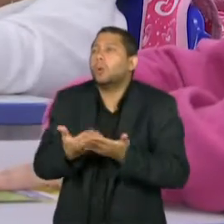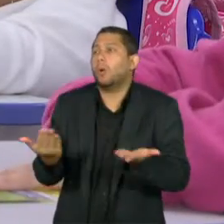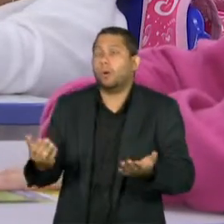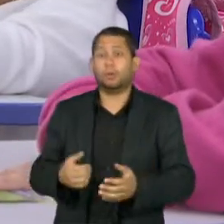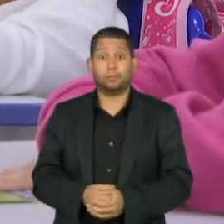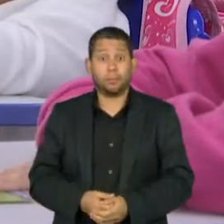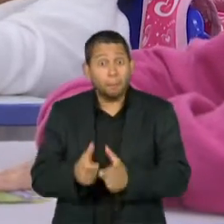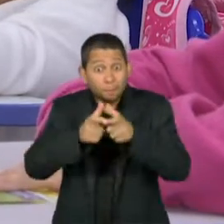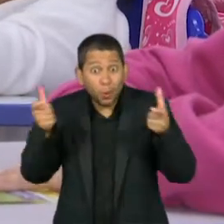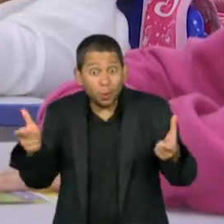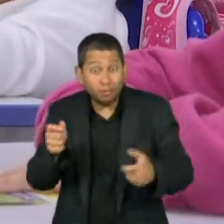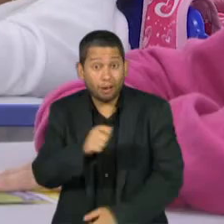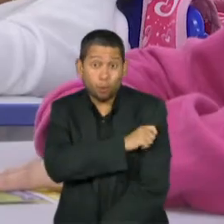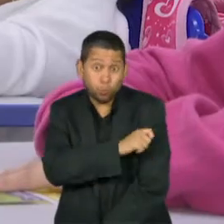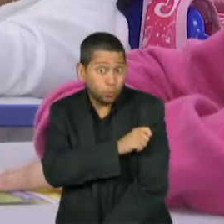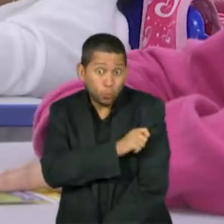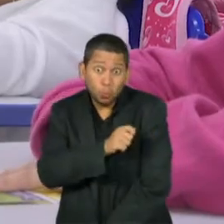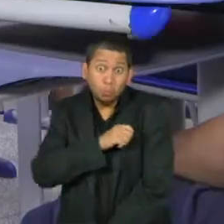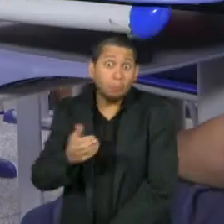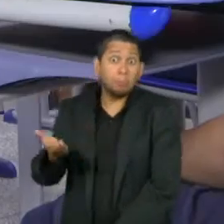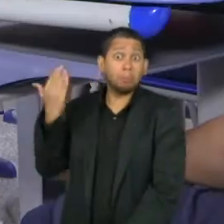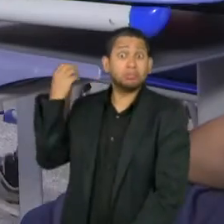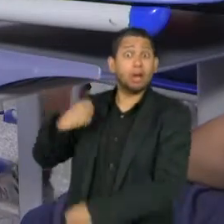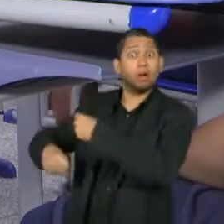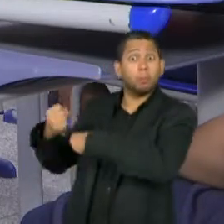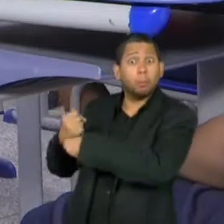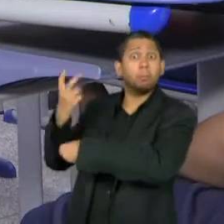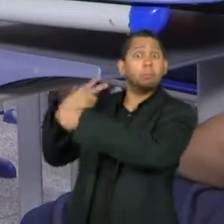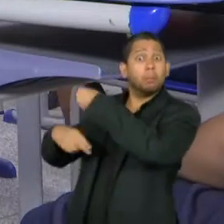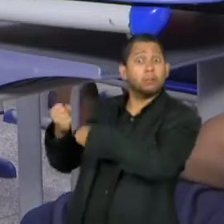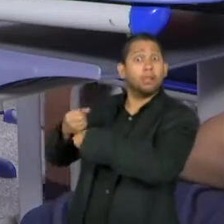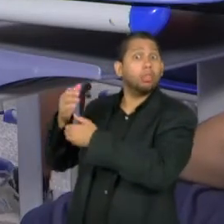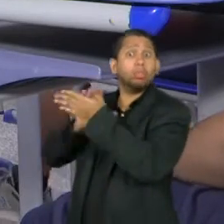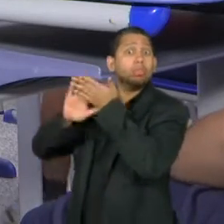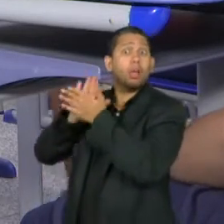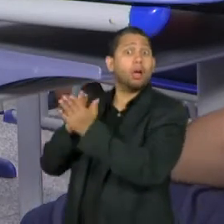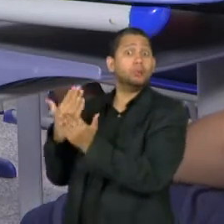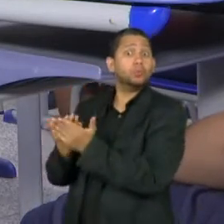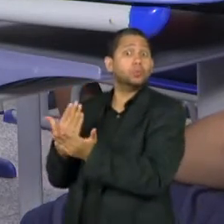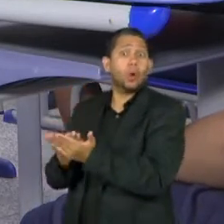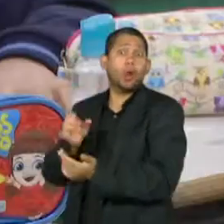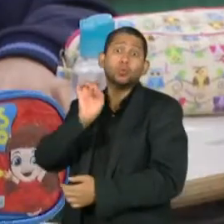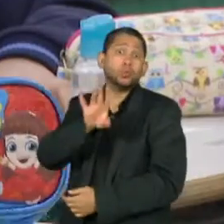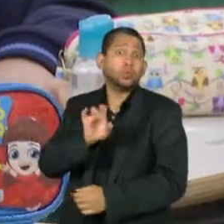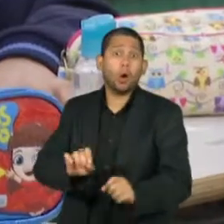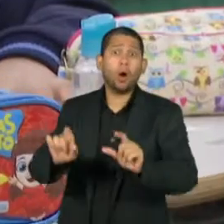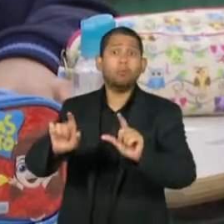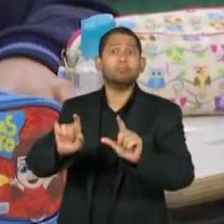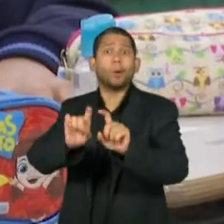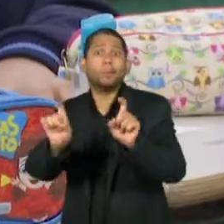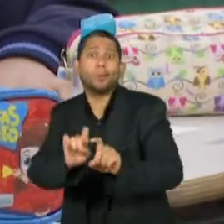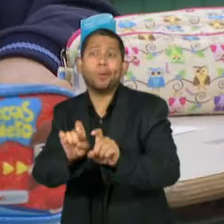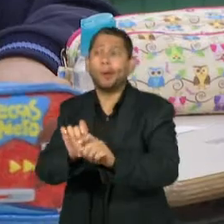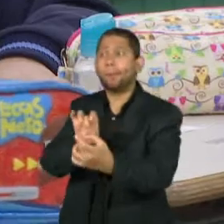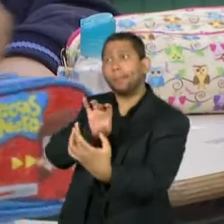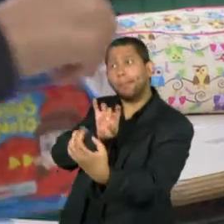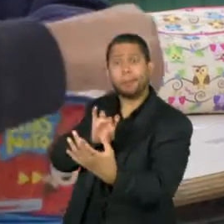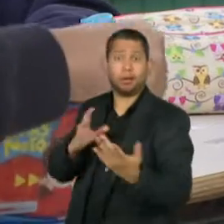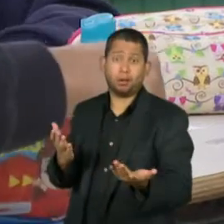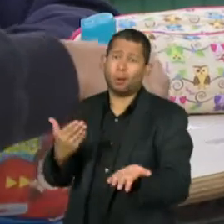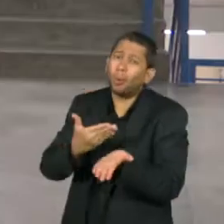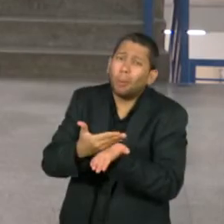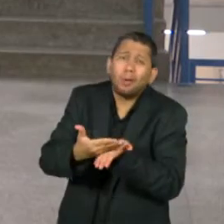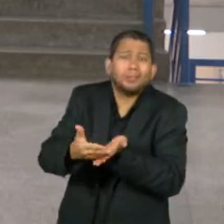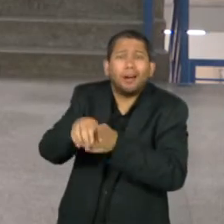Muitos dos alunos, eles não frequentaram o ano passado, né? Eles ficaram no ensino à distância. Então, temos que começar esse processo do zero